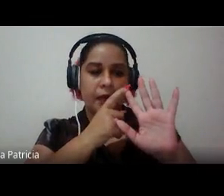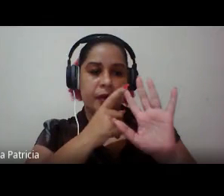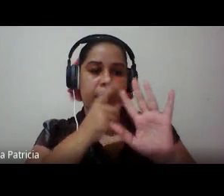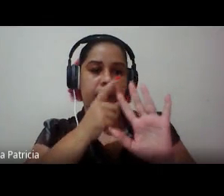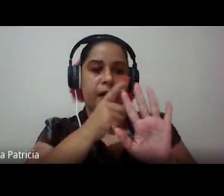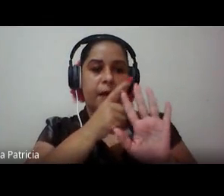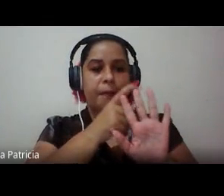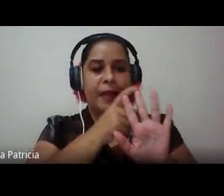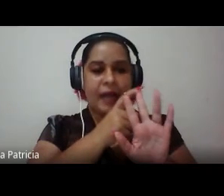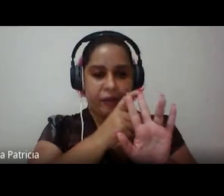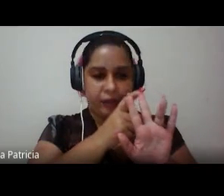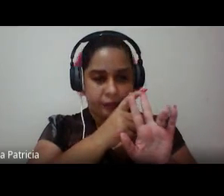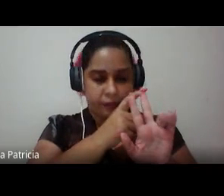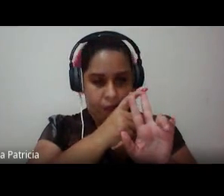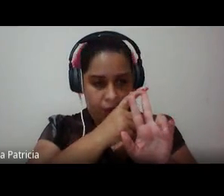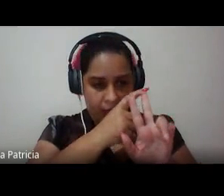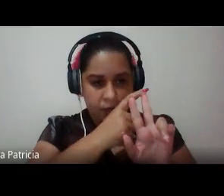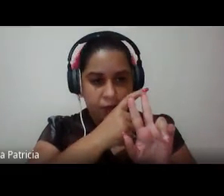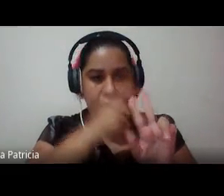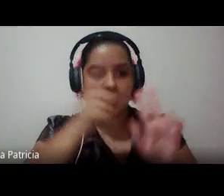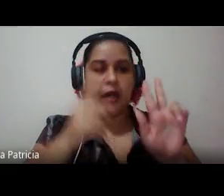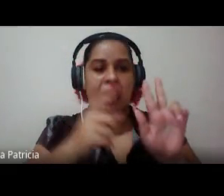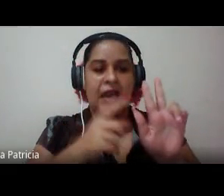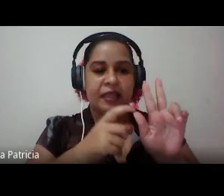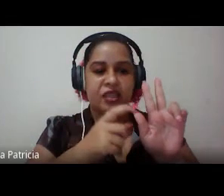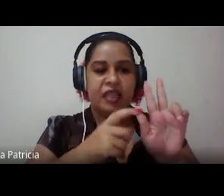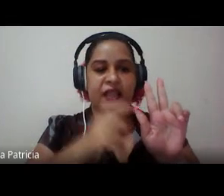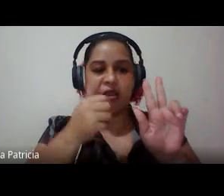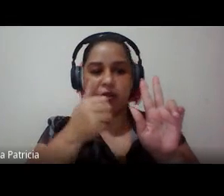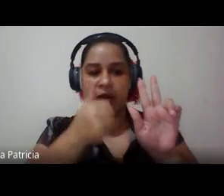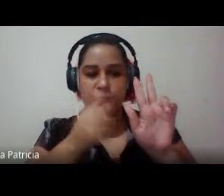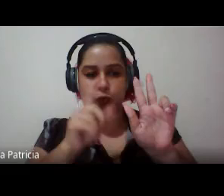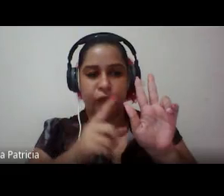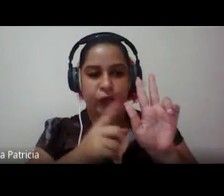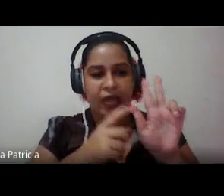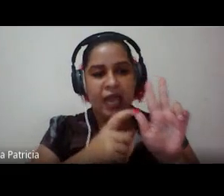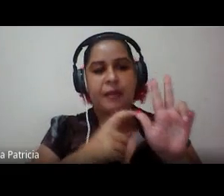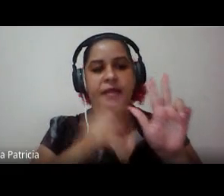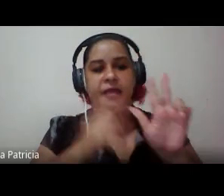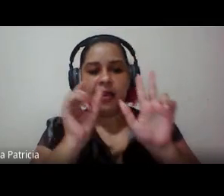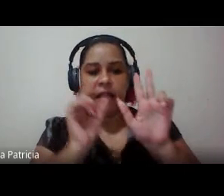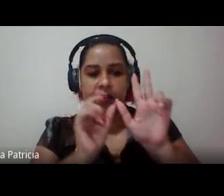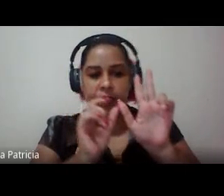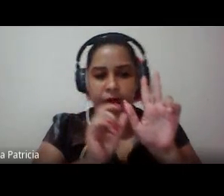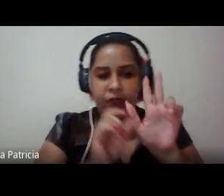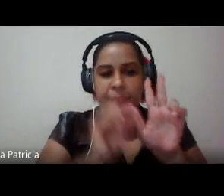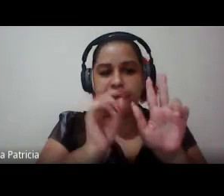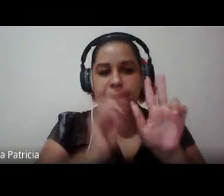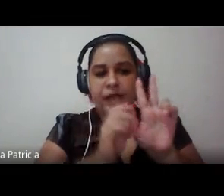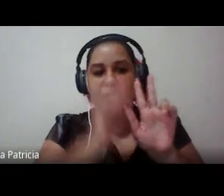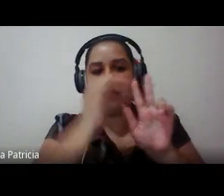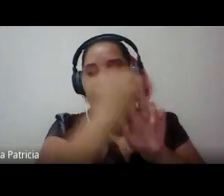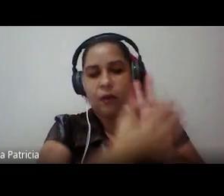sílaba, palavra. Não é isso? Nas letras, a gente vai estudar os fonemas, os morfemas,